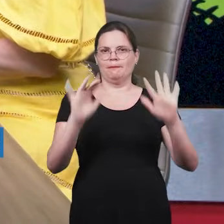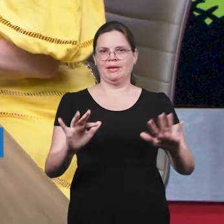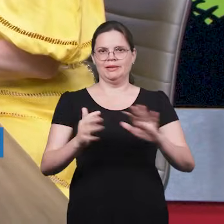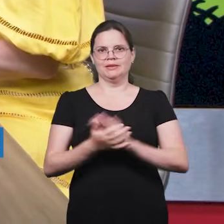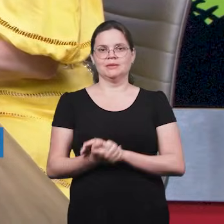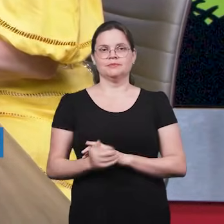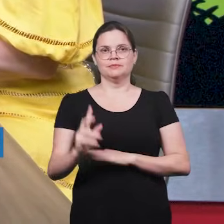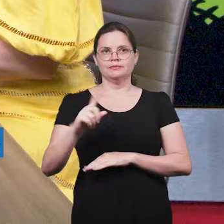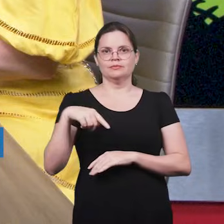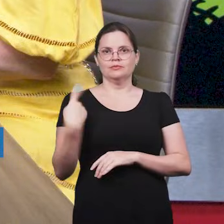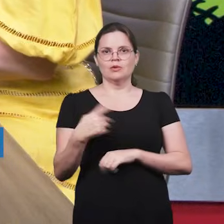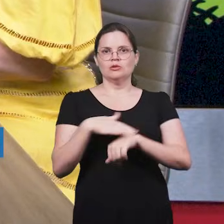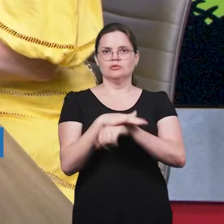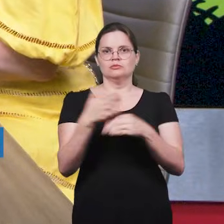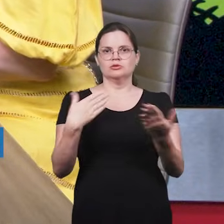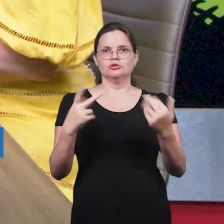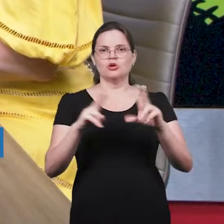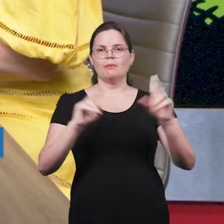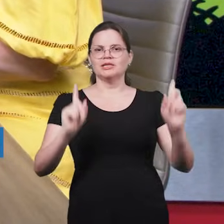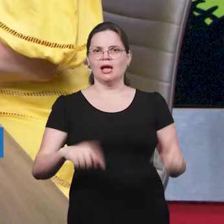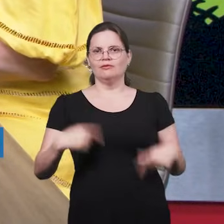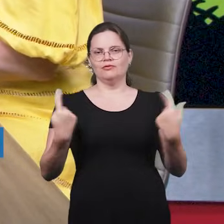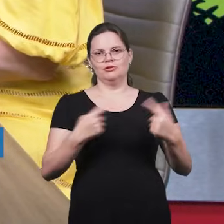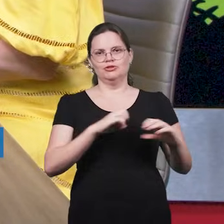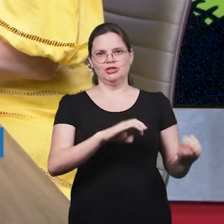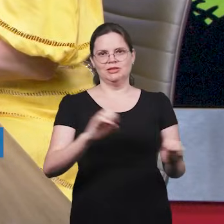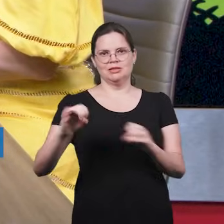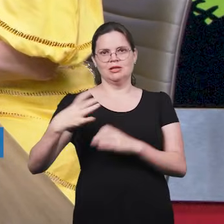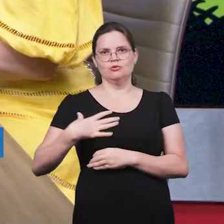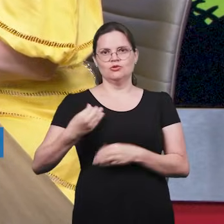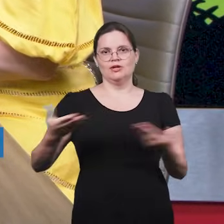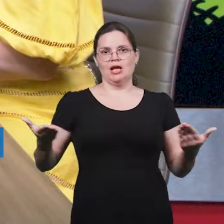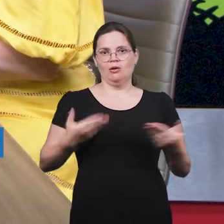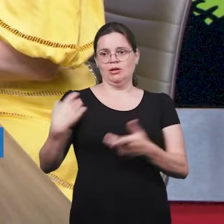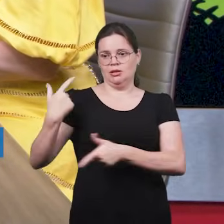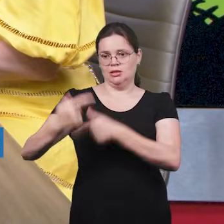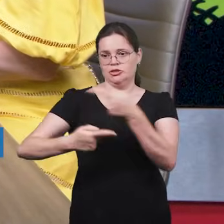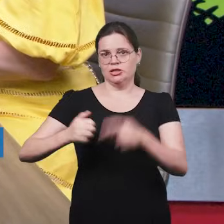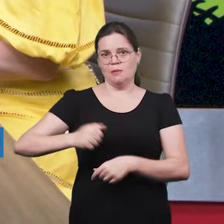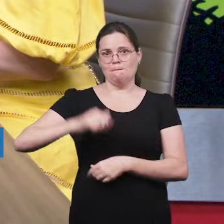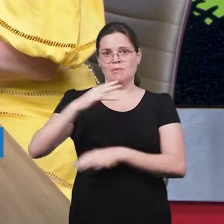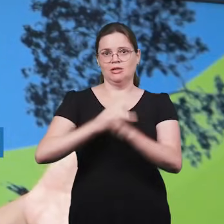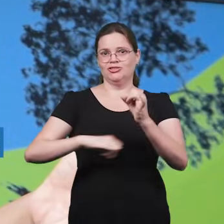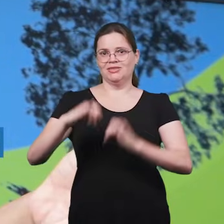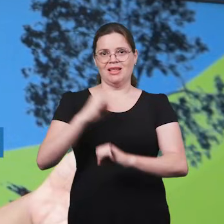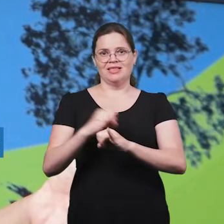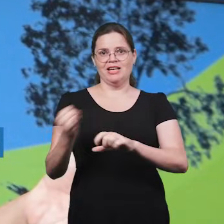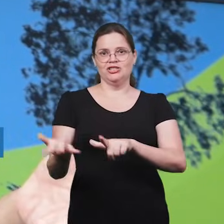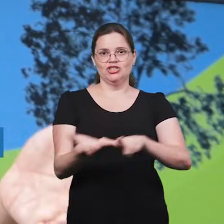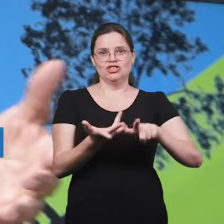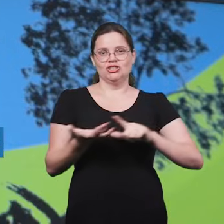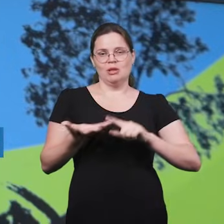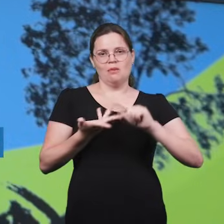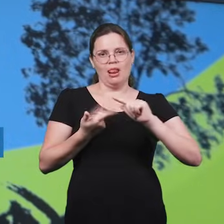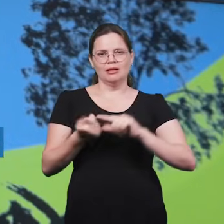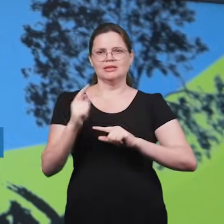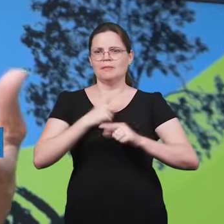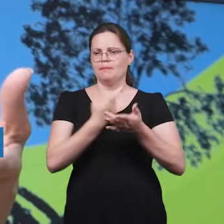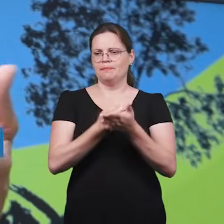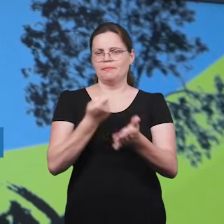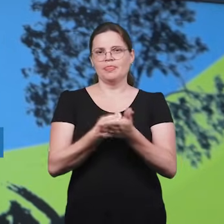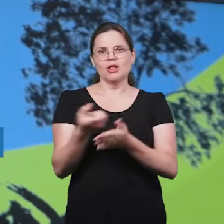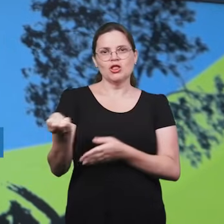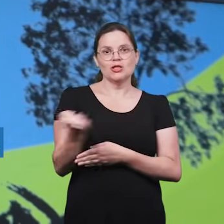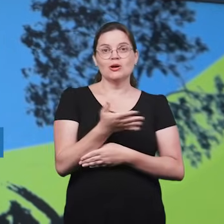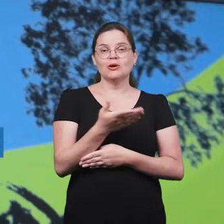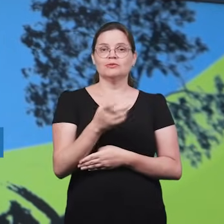trabalhamos sobre os desafios da educação dos filhos na era digital. São tantas exigências novas que os